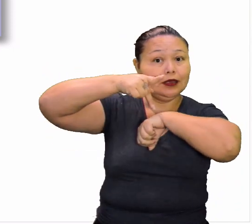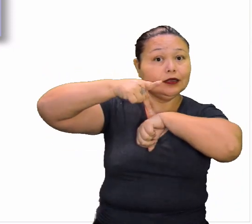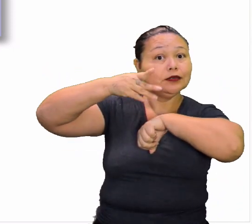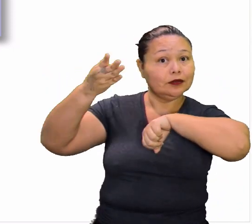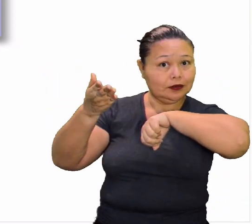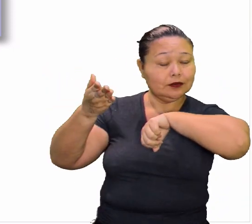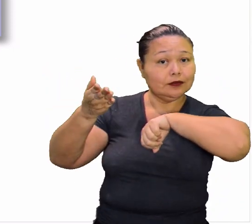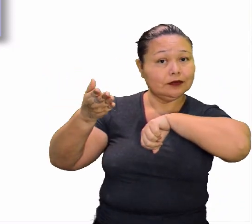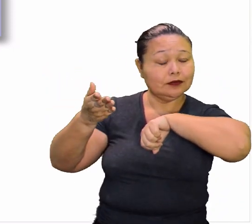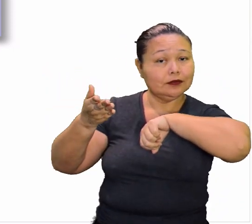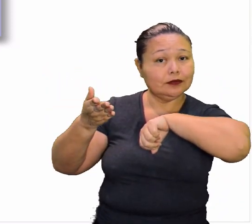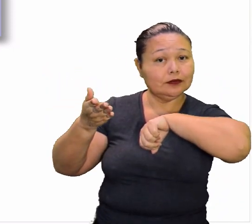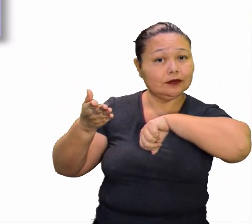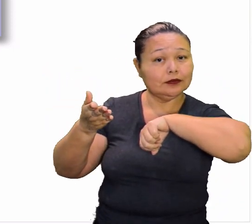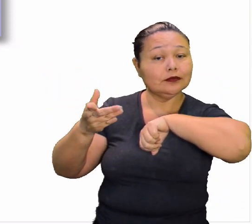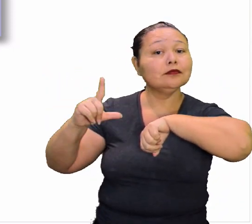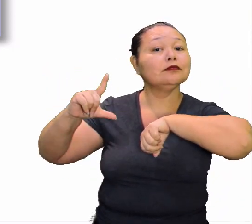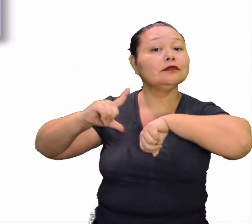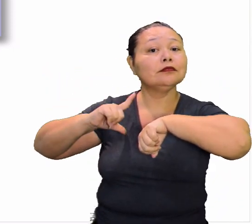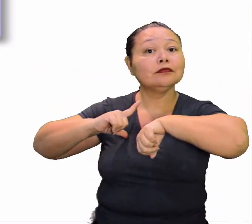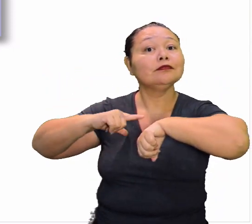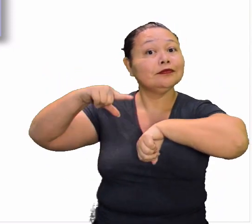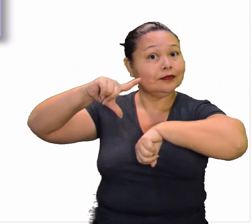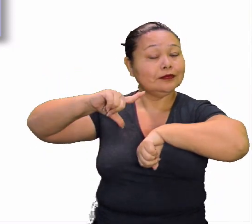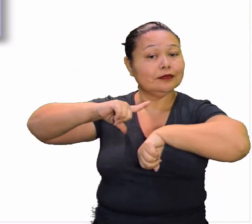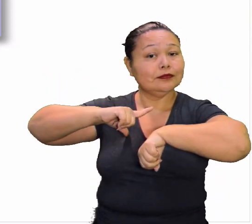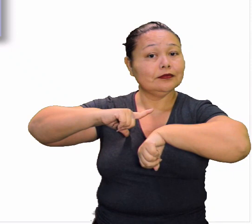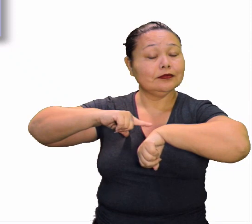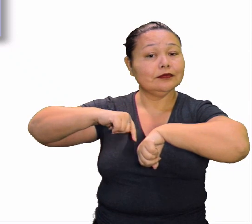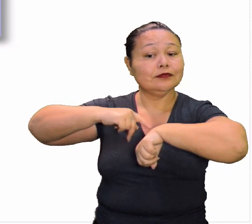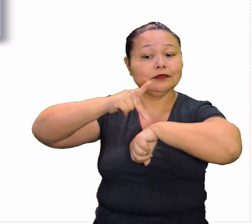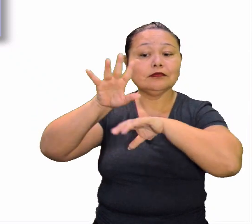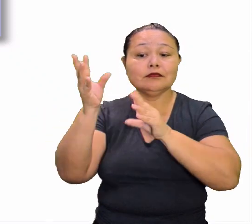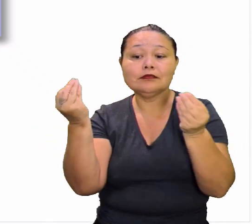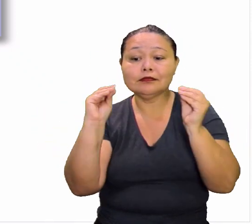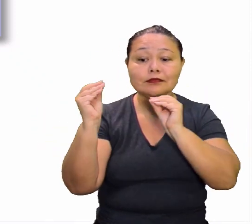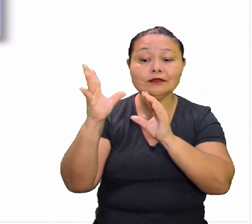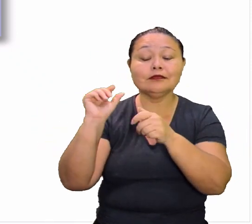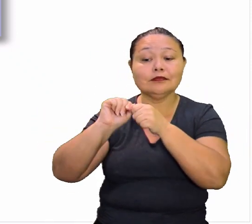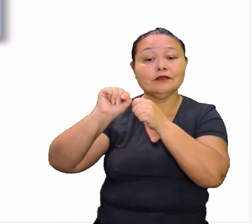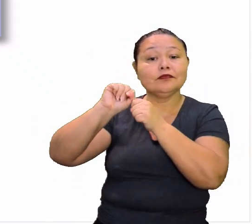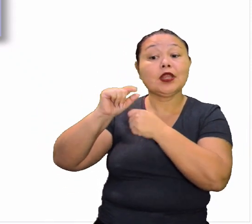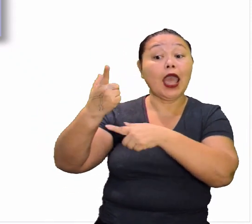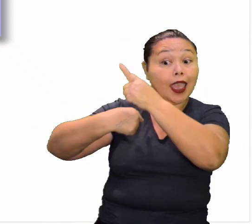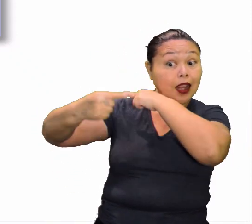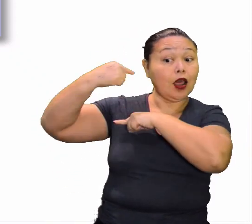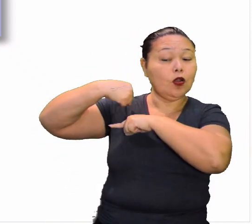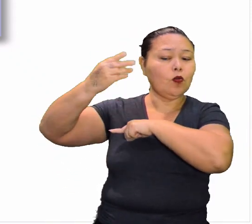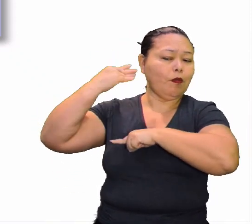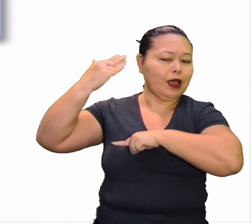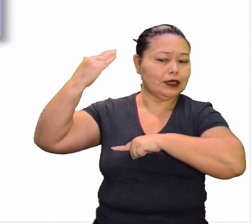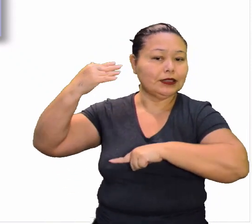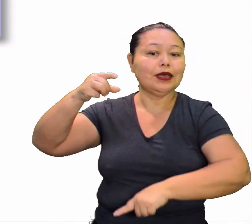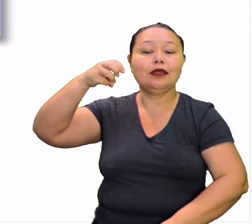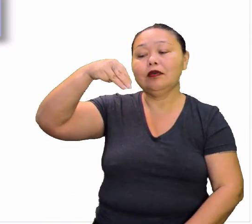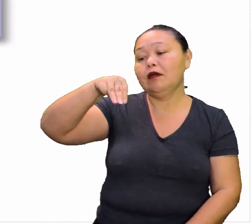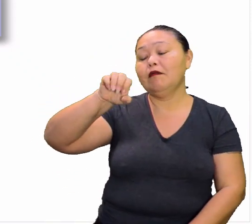países que se encontram formaram no passado, era no passado, a